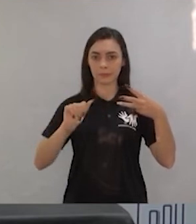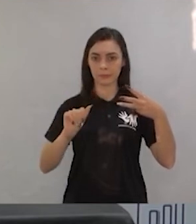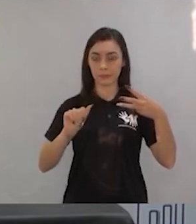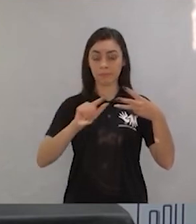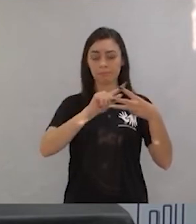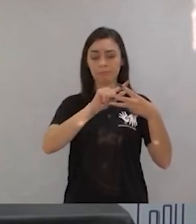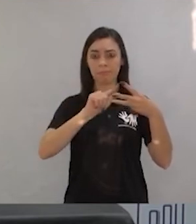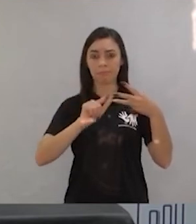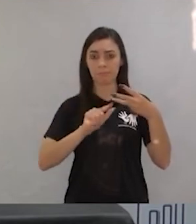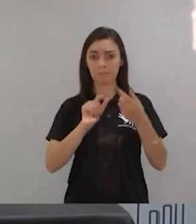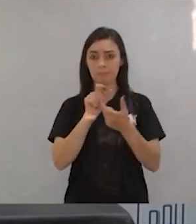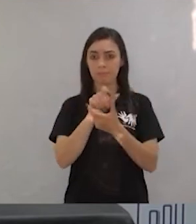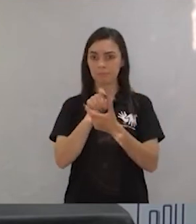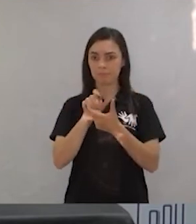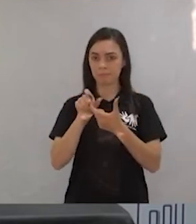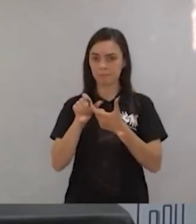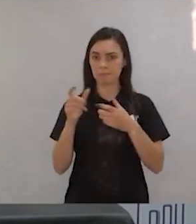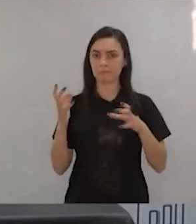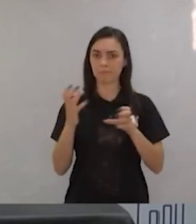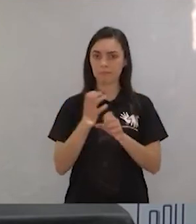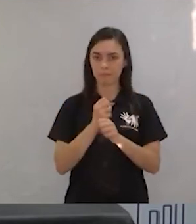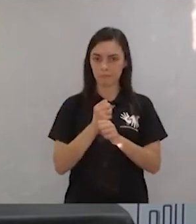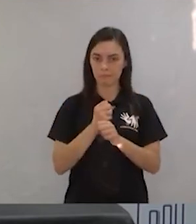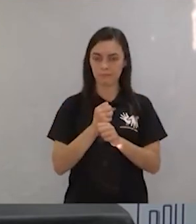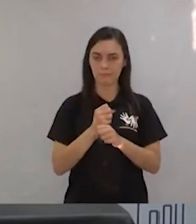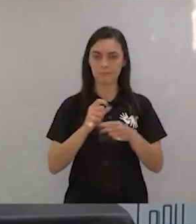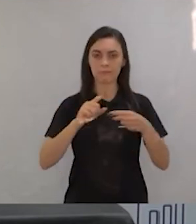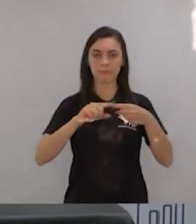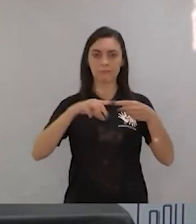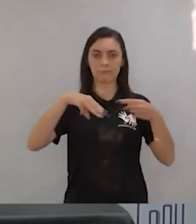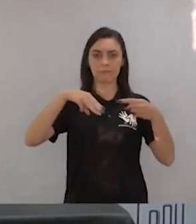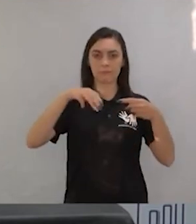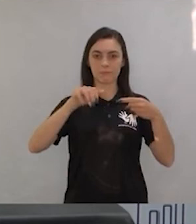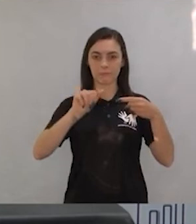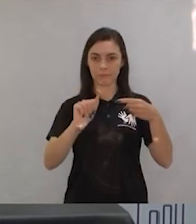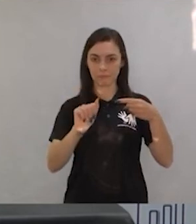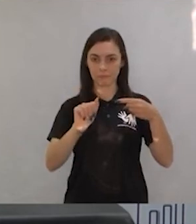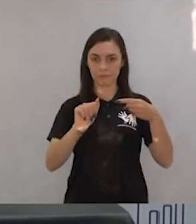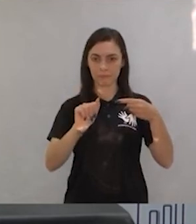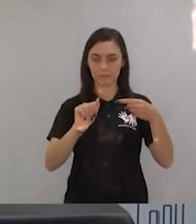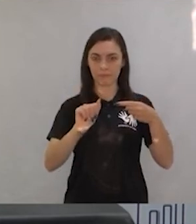Mafalda. Três sílabas. Ma.